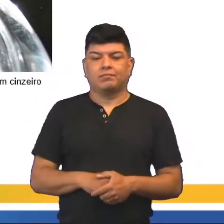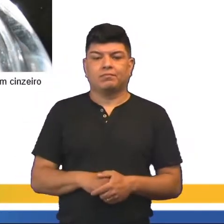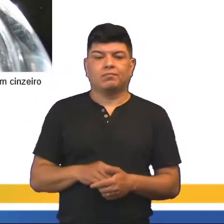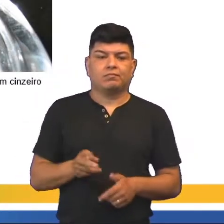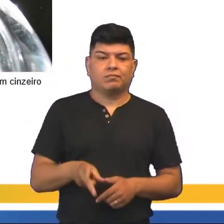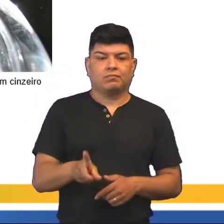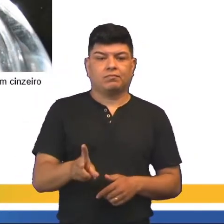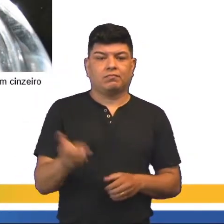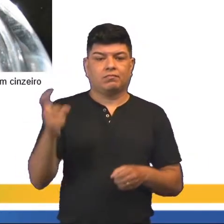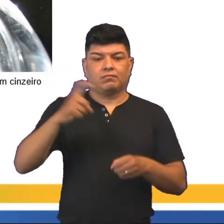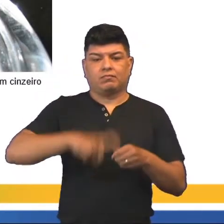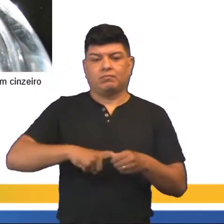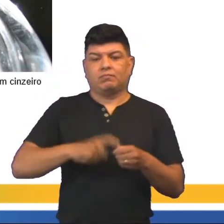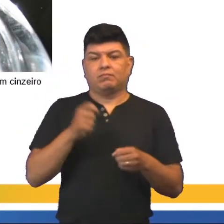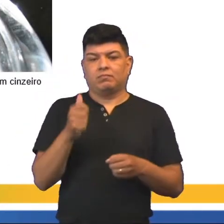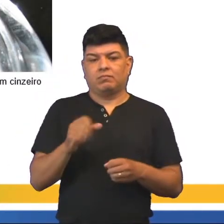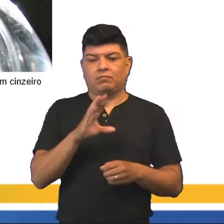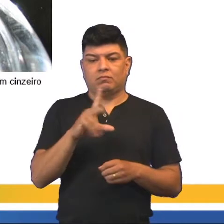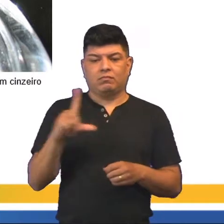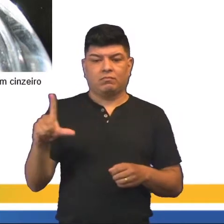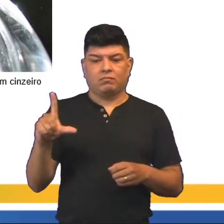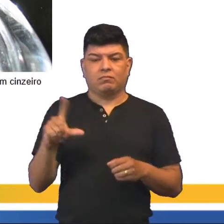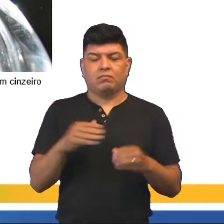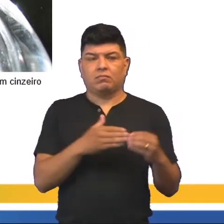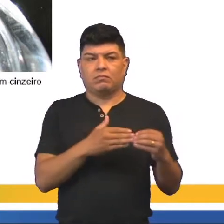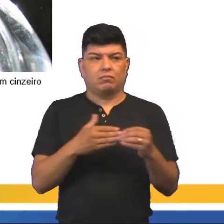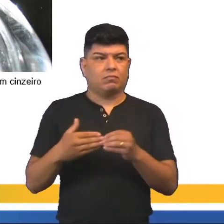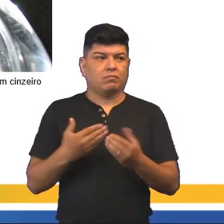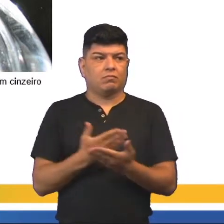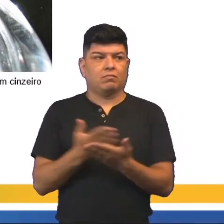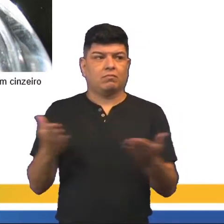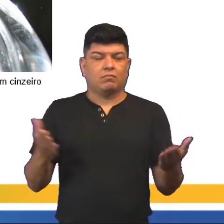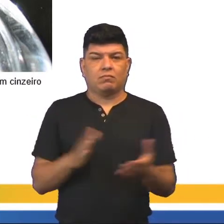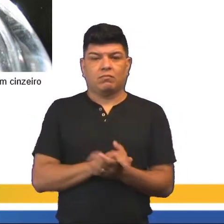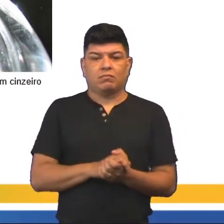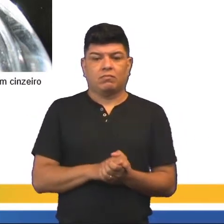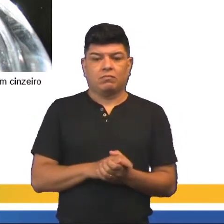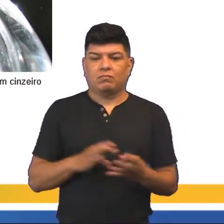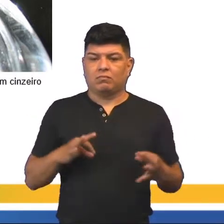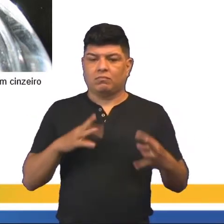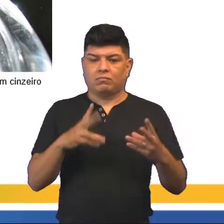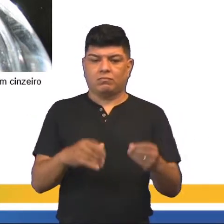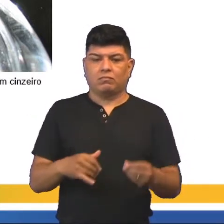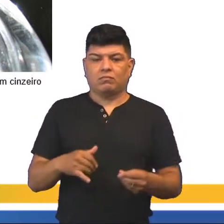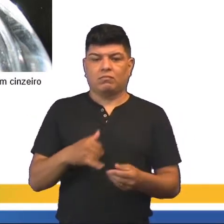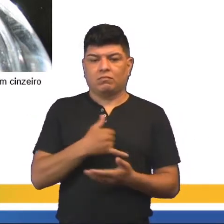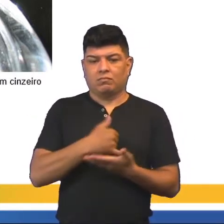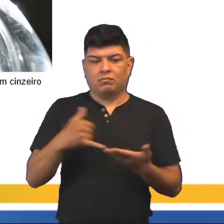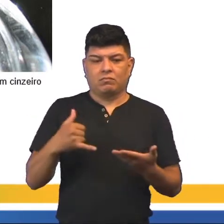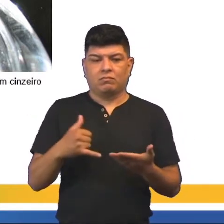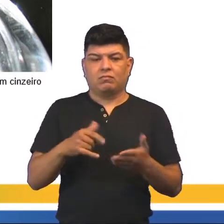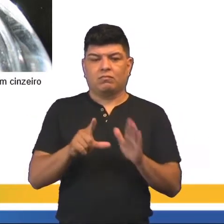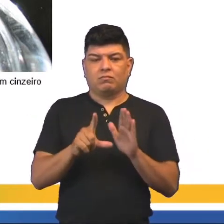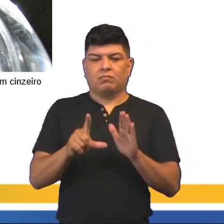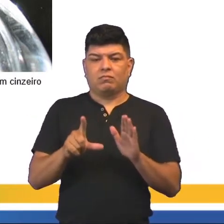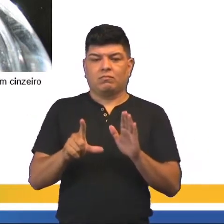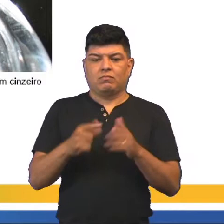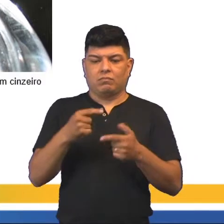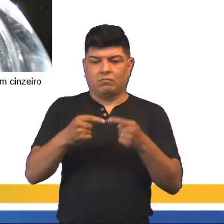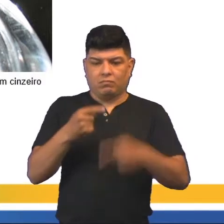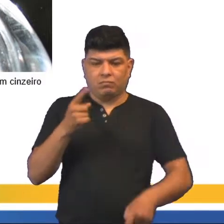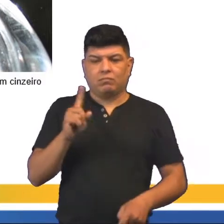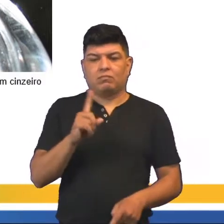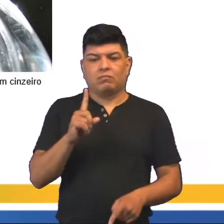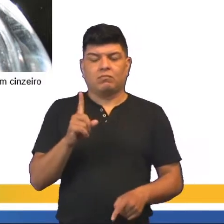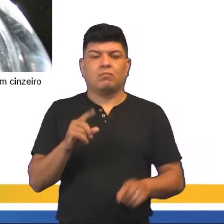Continuando aí, voltando um pouquinho na classificação que eu trouxe para vocês, nem todas as drogas são ilegais. Nós temos